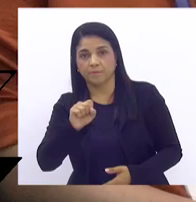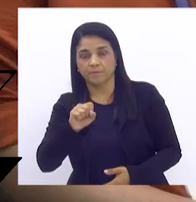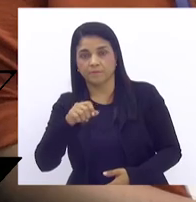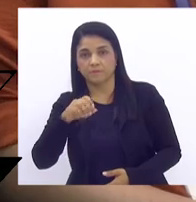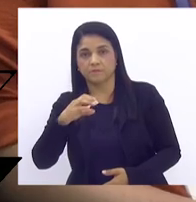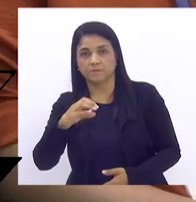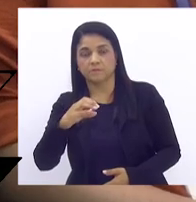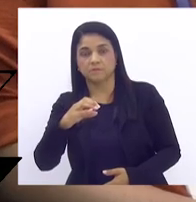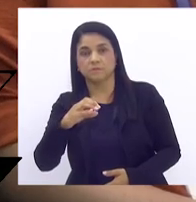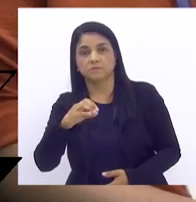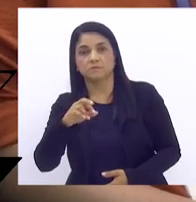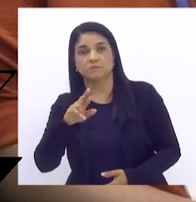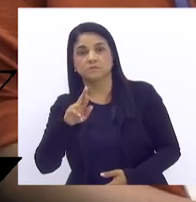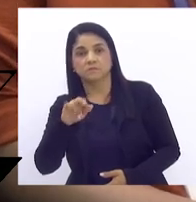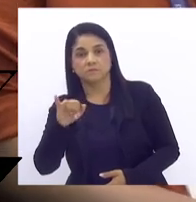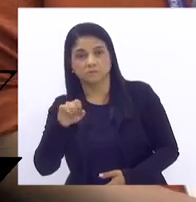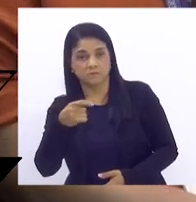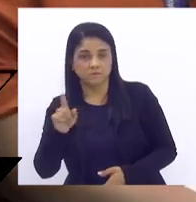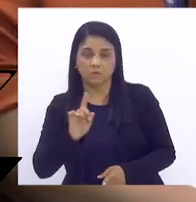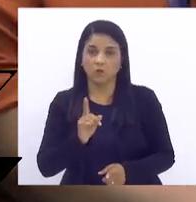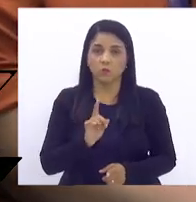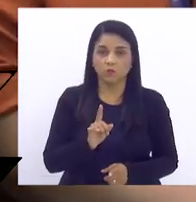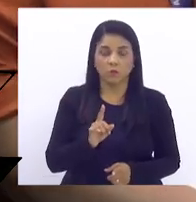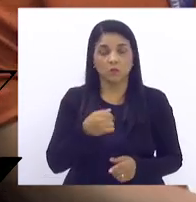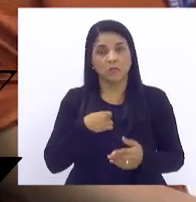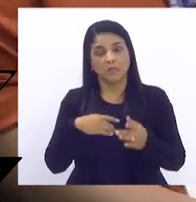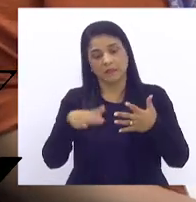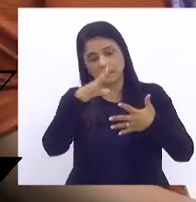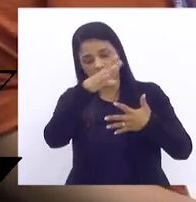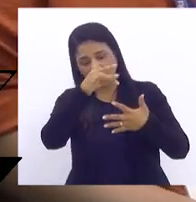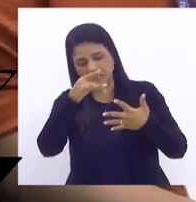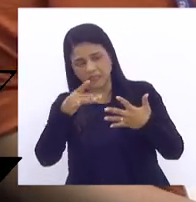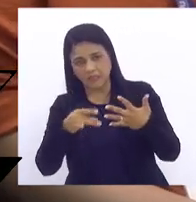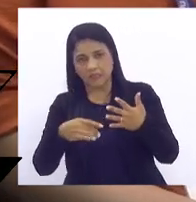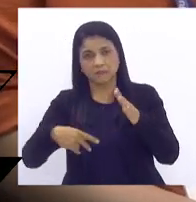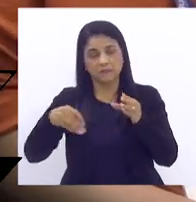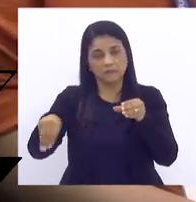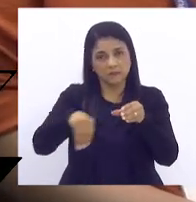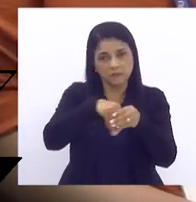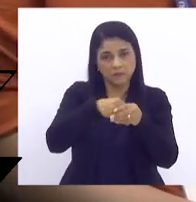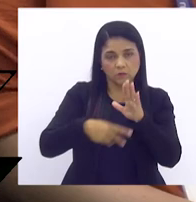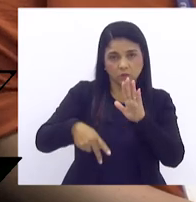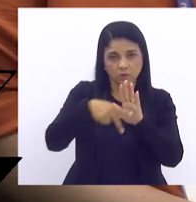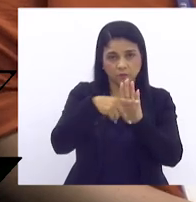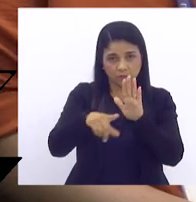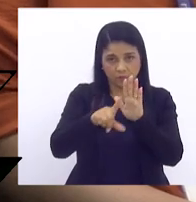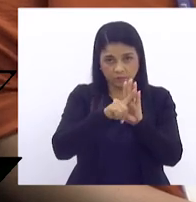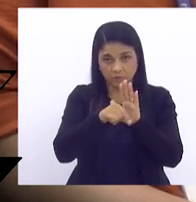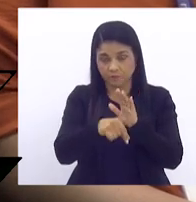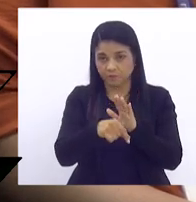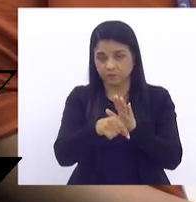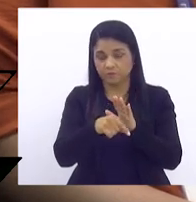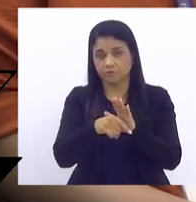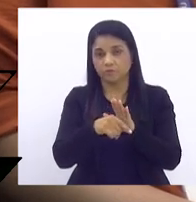mais detalhado, né, no projeto, para diminuir um pouco o nível